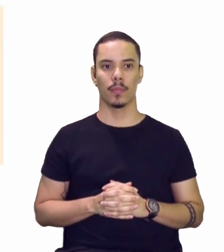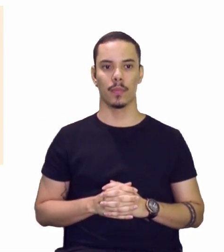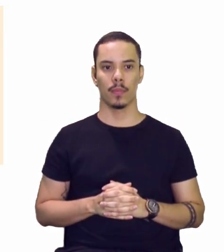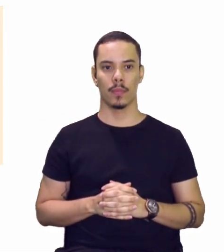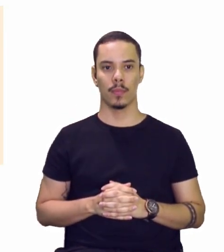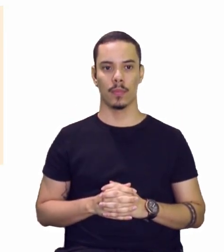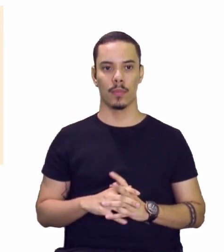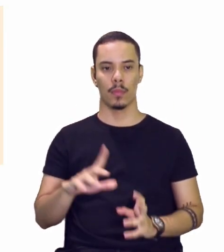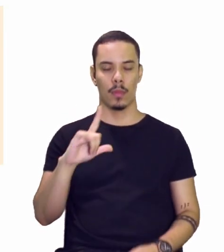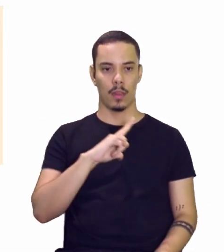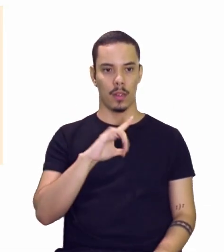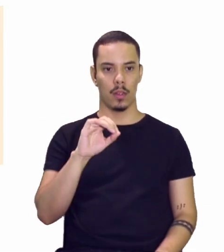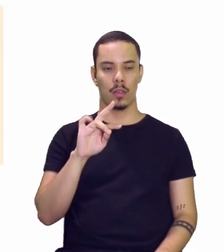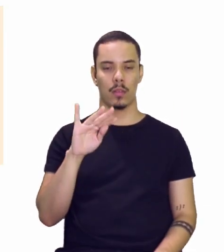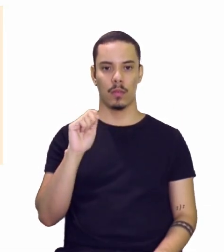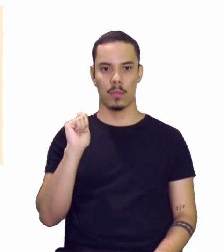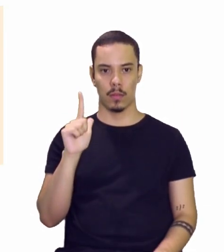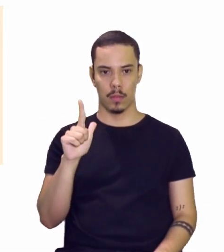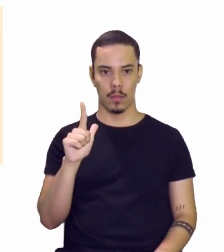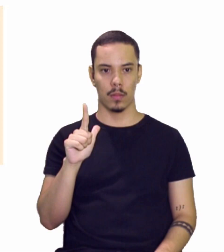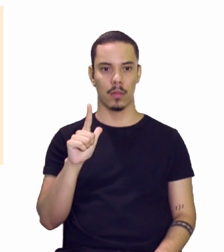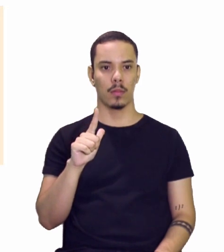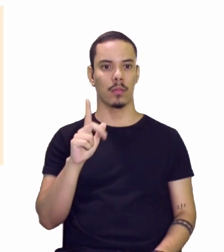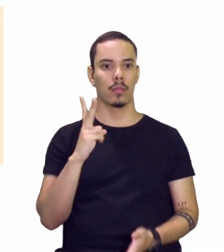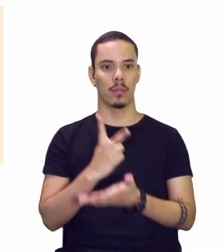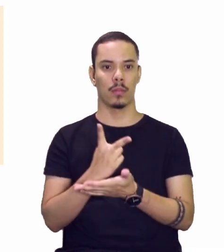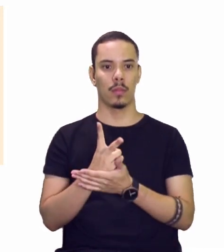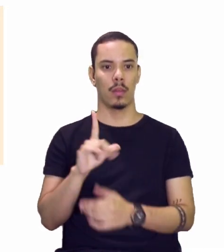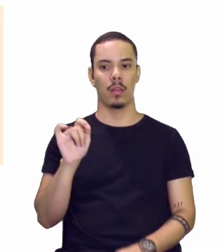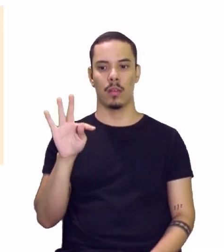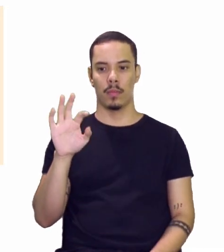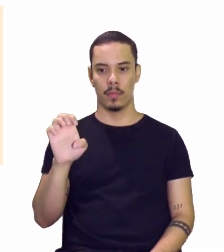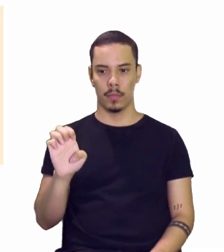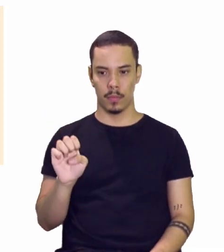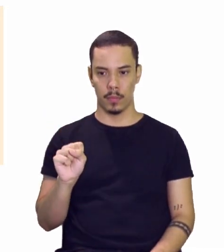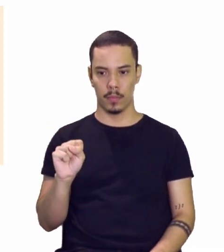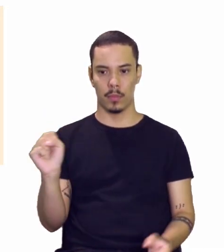A oriental é leste,